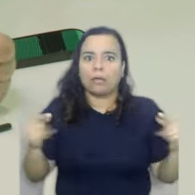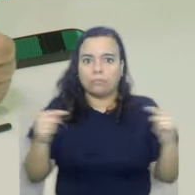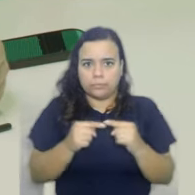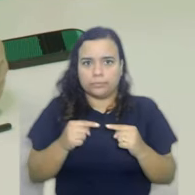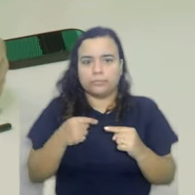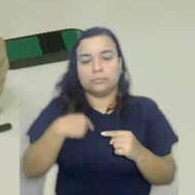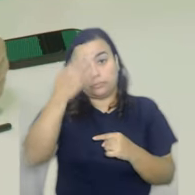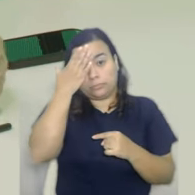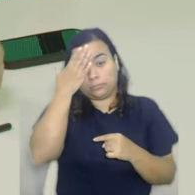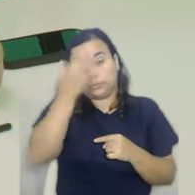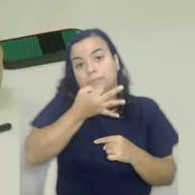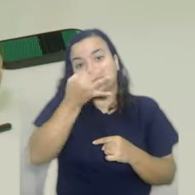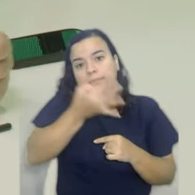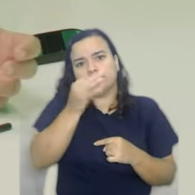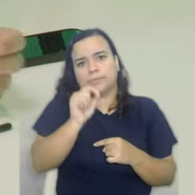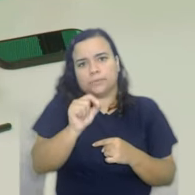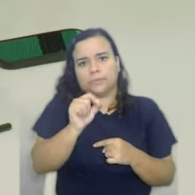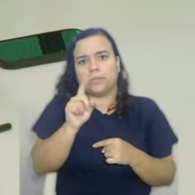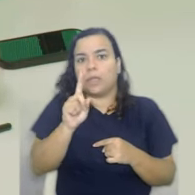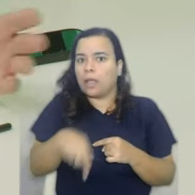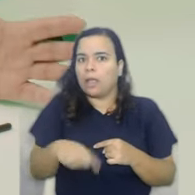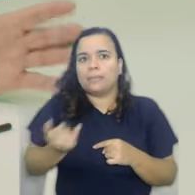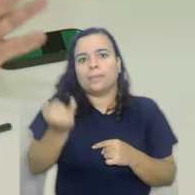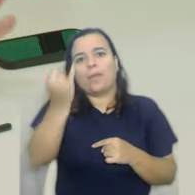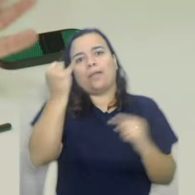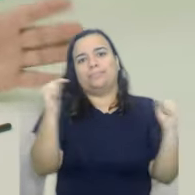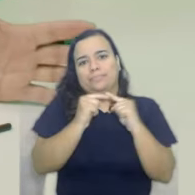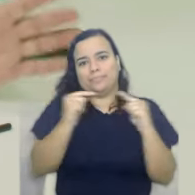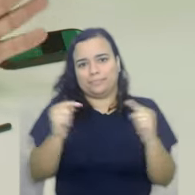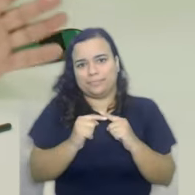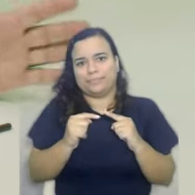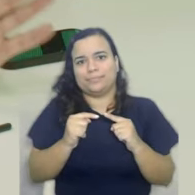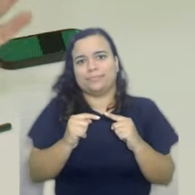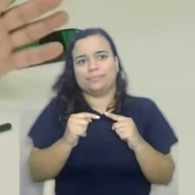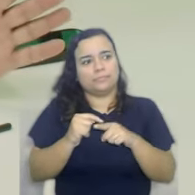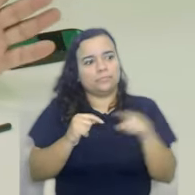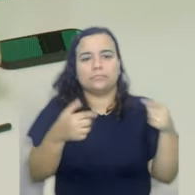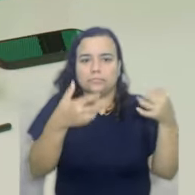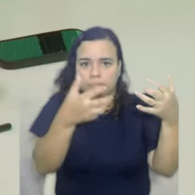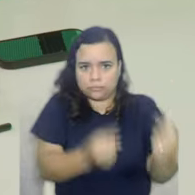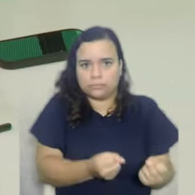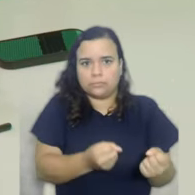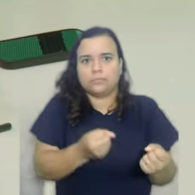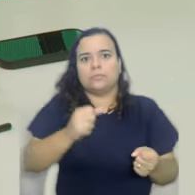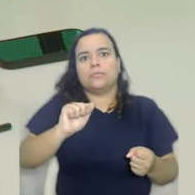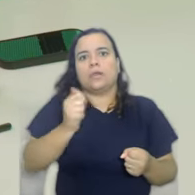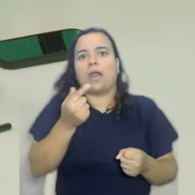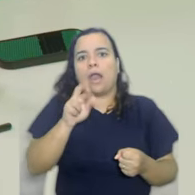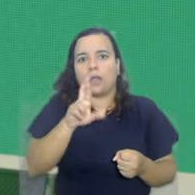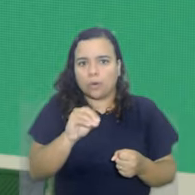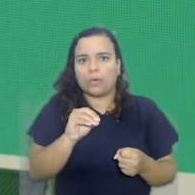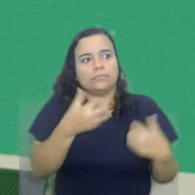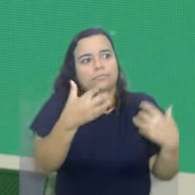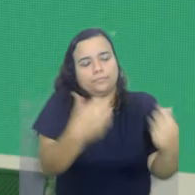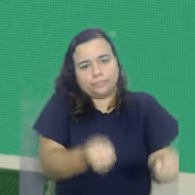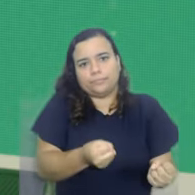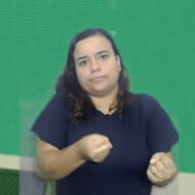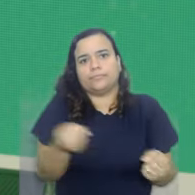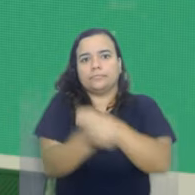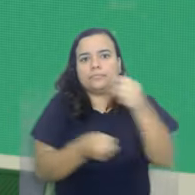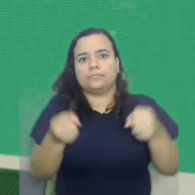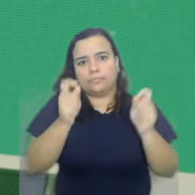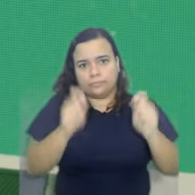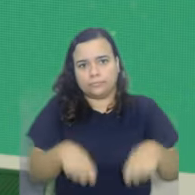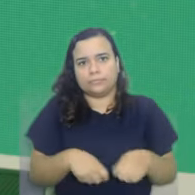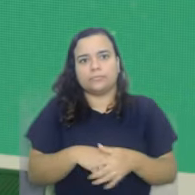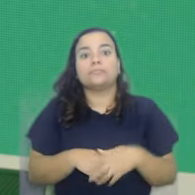que ele é extremamente válido de braços abertos o Agro realmente acomoda e para você Tamara